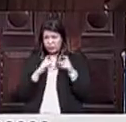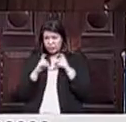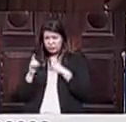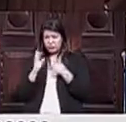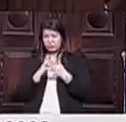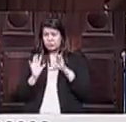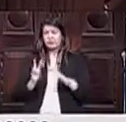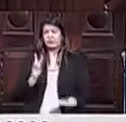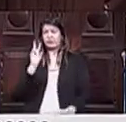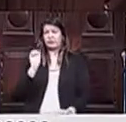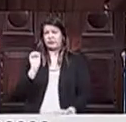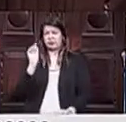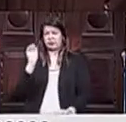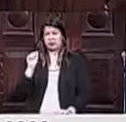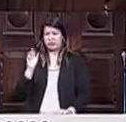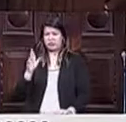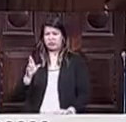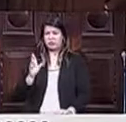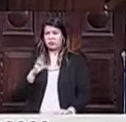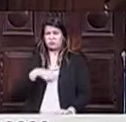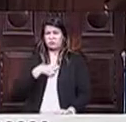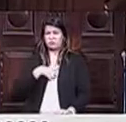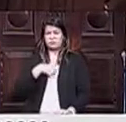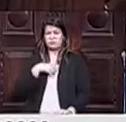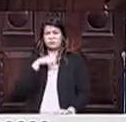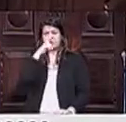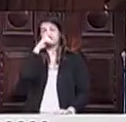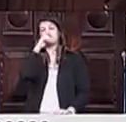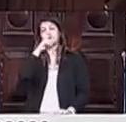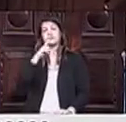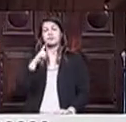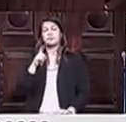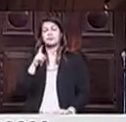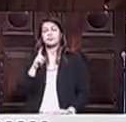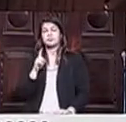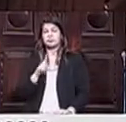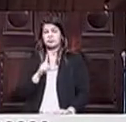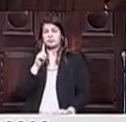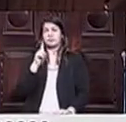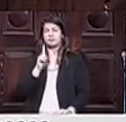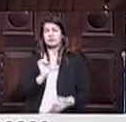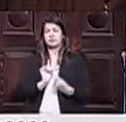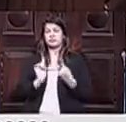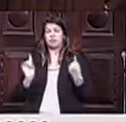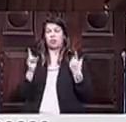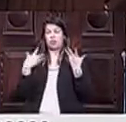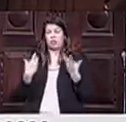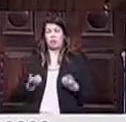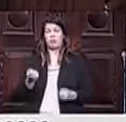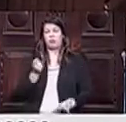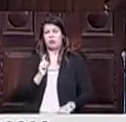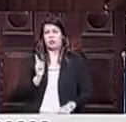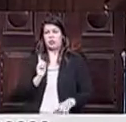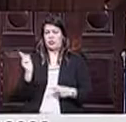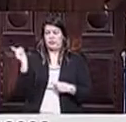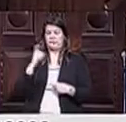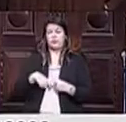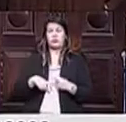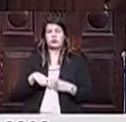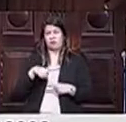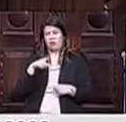em toda sua arrogância simplesmente se recusa a voltar atrás